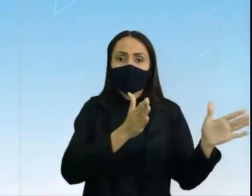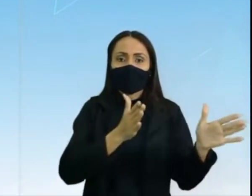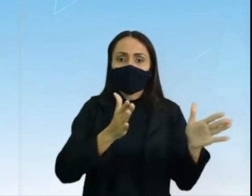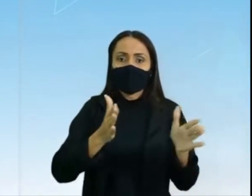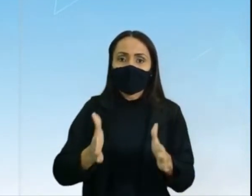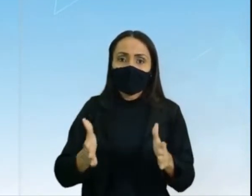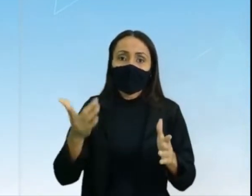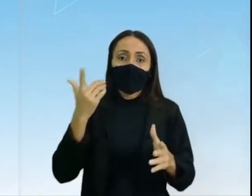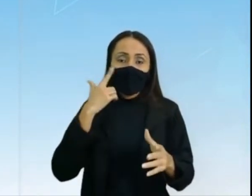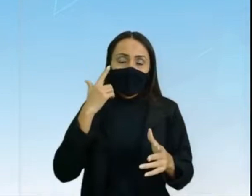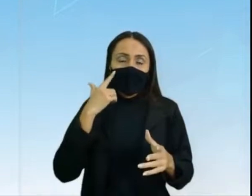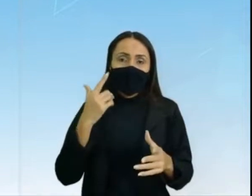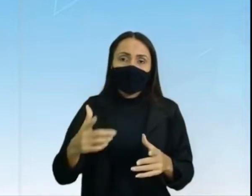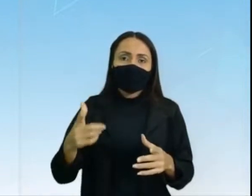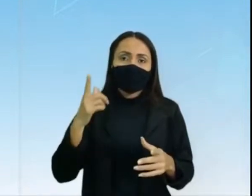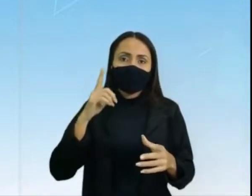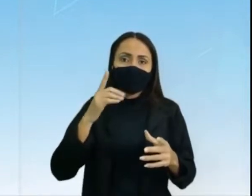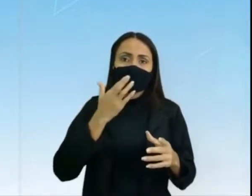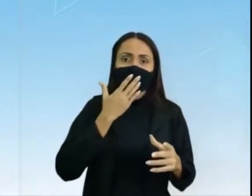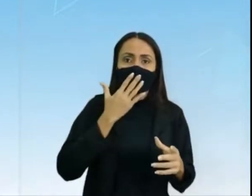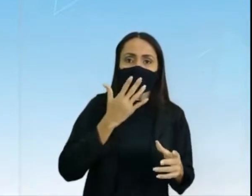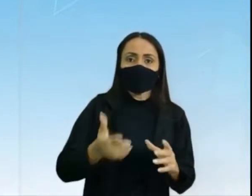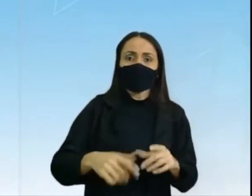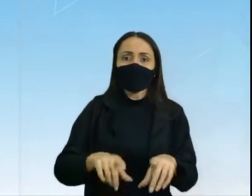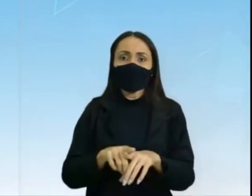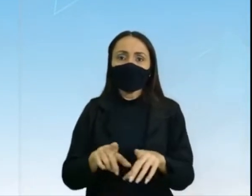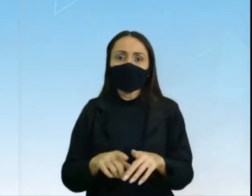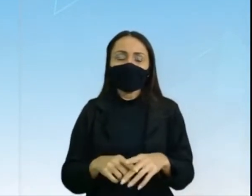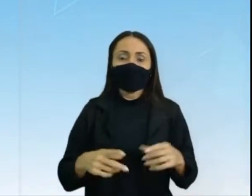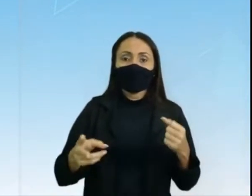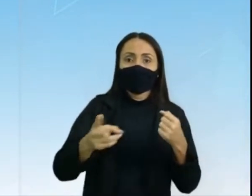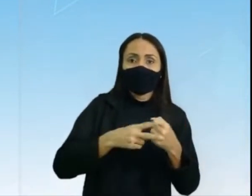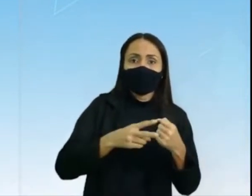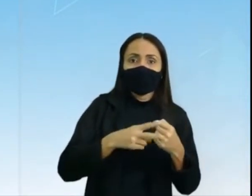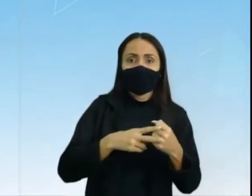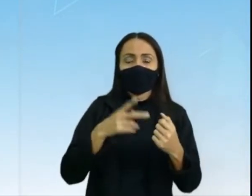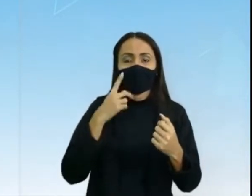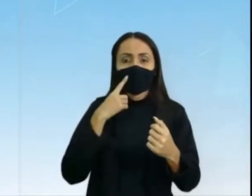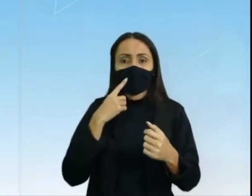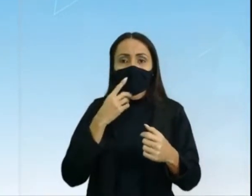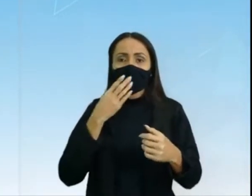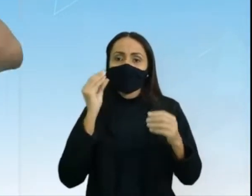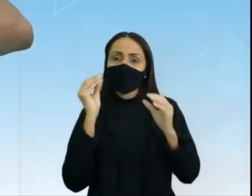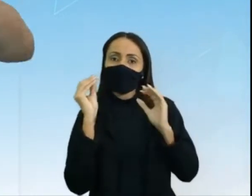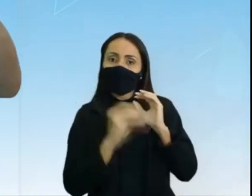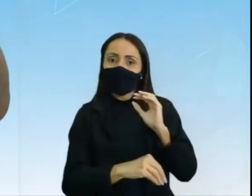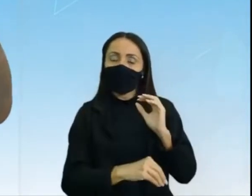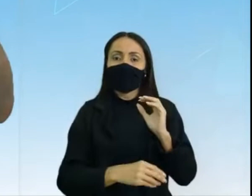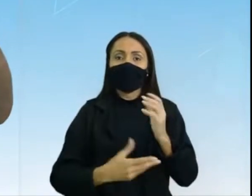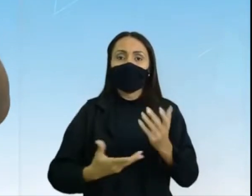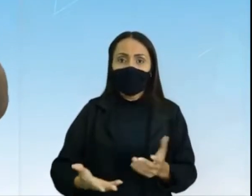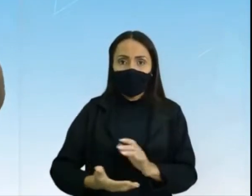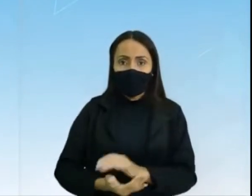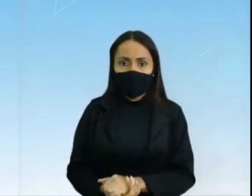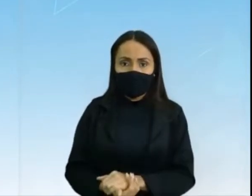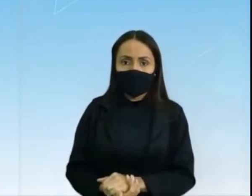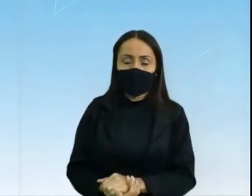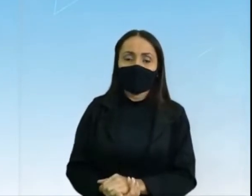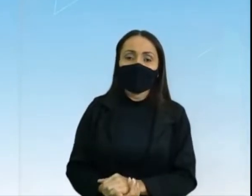fonte, como nós falamos, a cor, e veja o verbo denuncia. Então, tudo isso, o linguístico